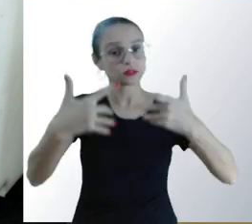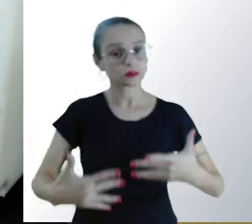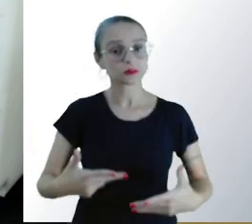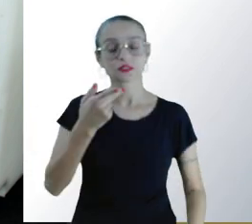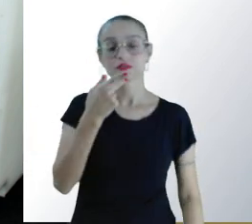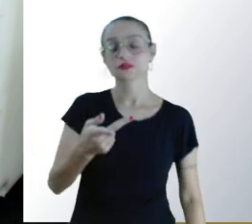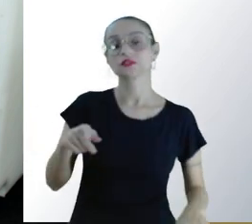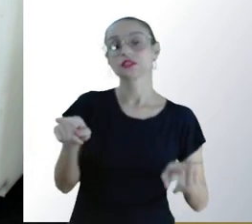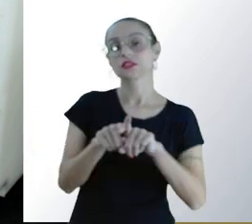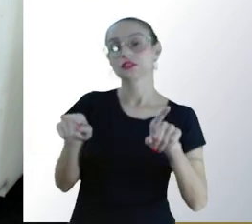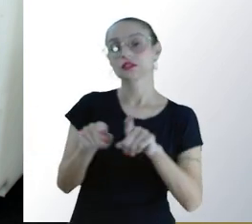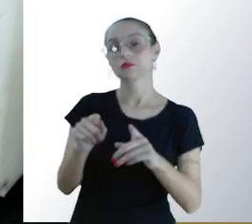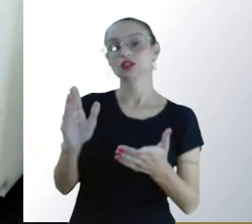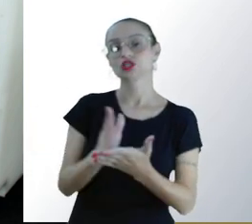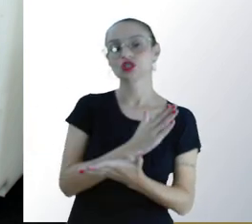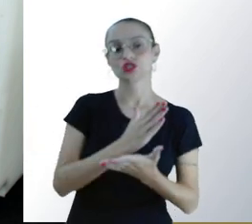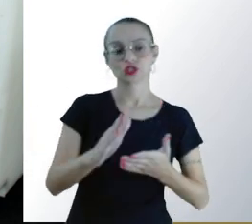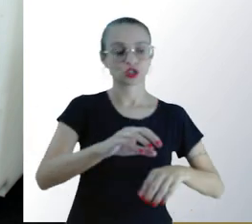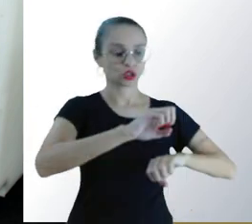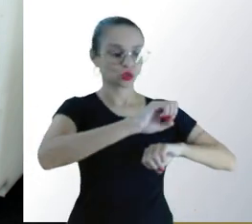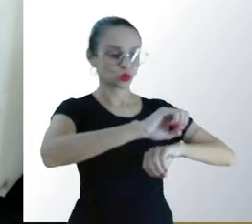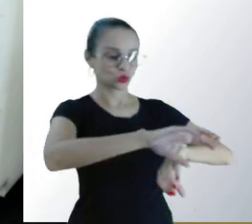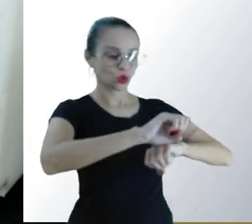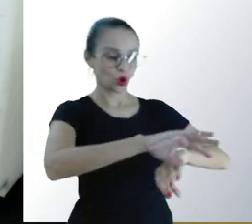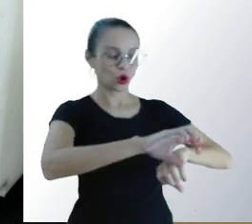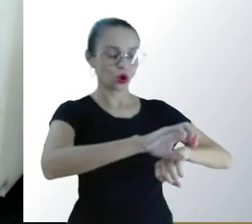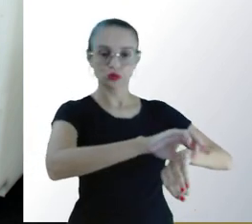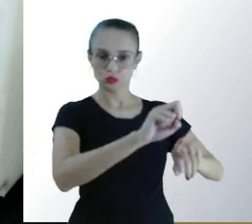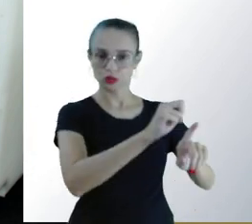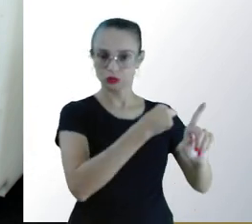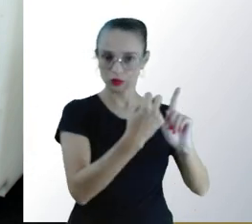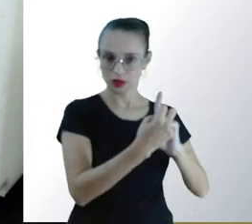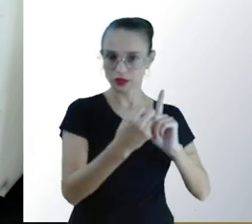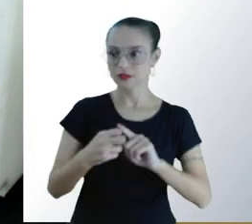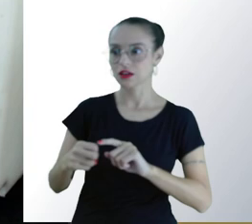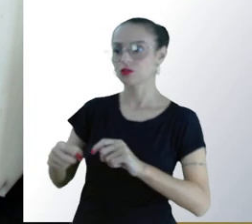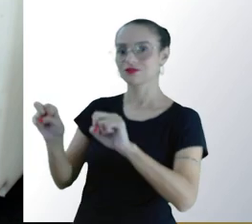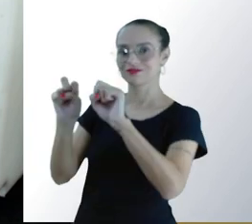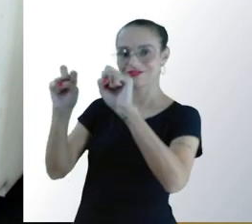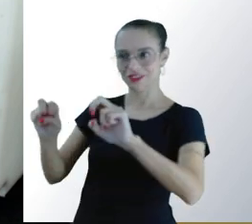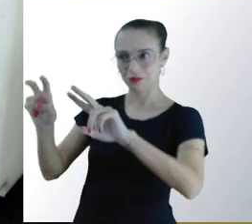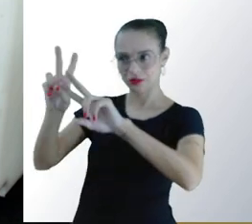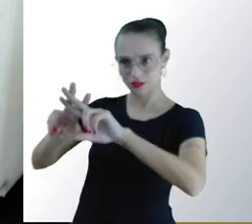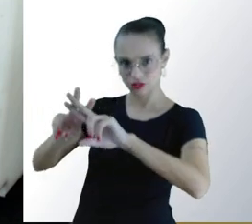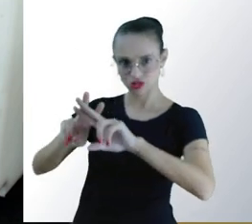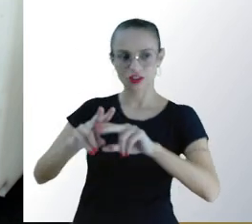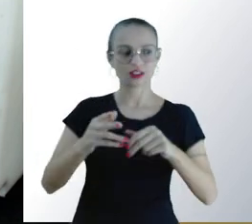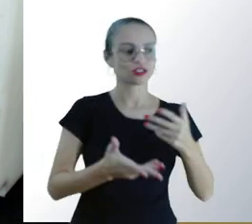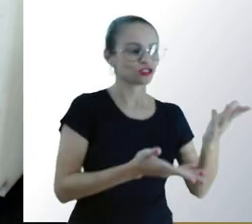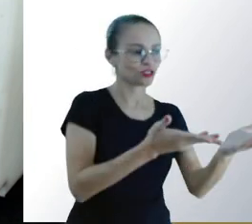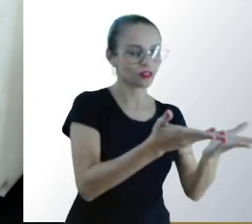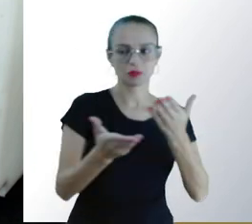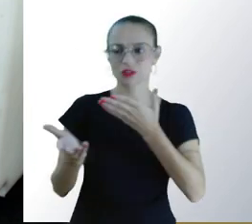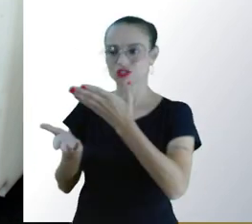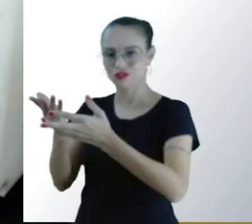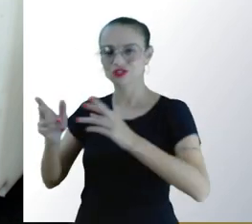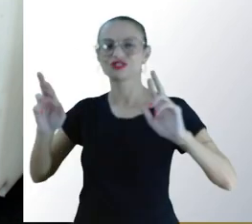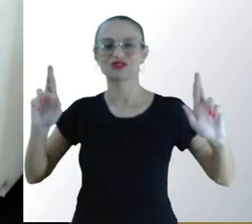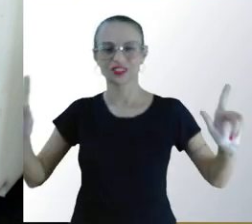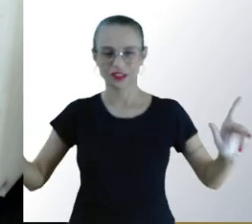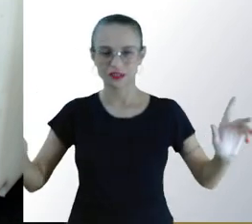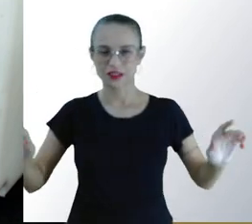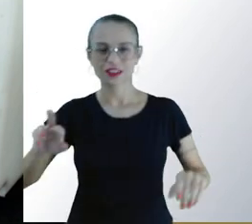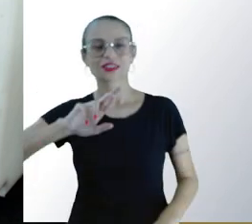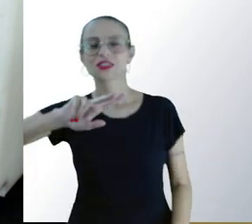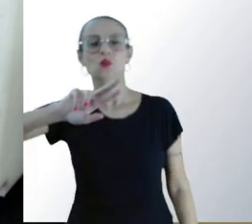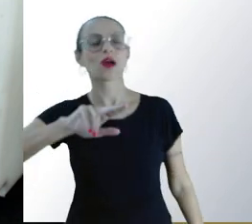essa divisão entre socioeducação e sistema penitenciário, ela não é por acaso. Por isso que o tratamento é diferenciado para o adolescente. Não é porque, não é para